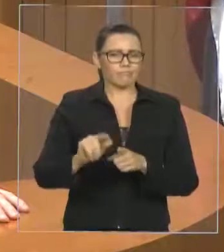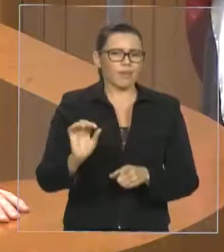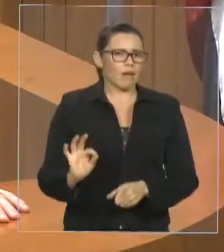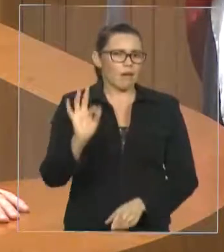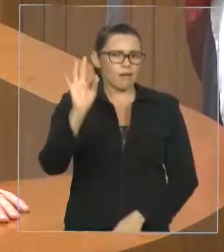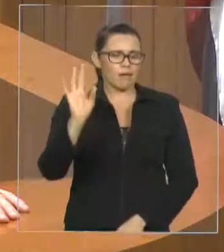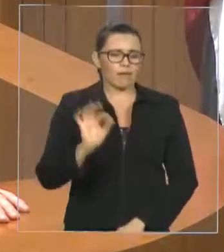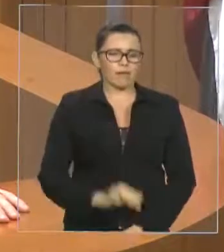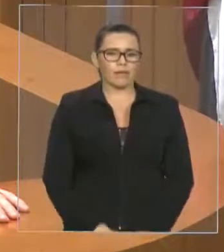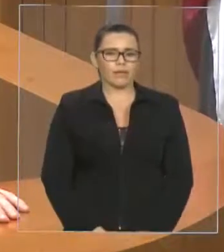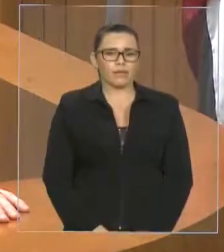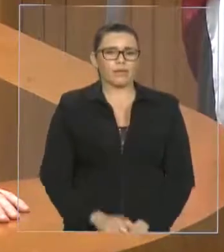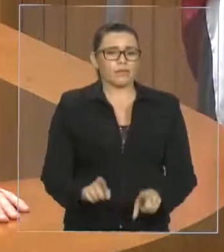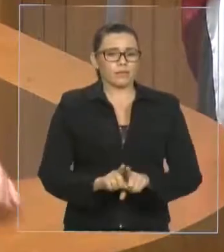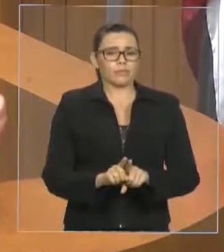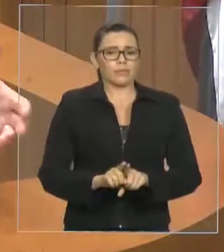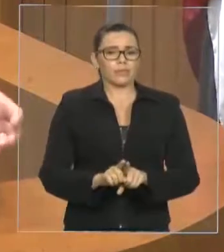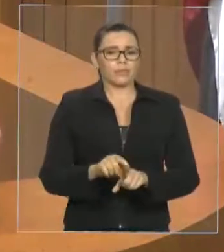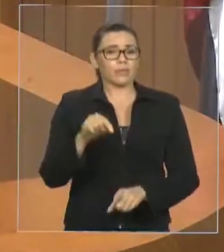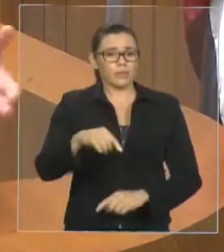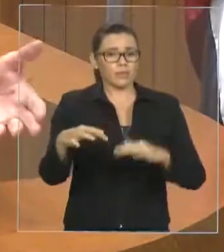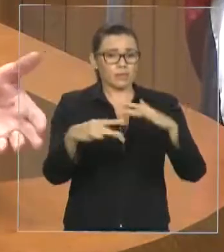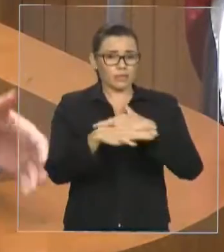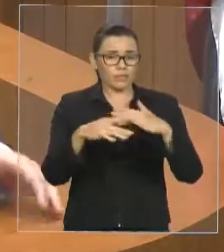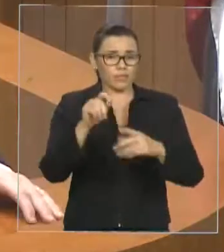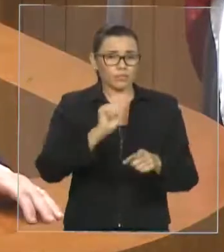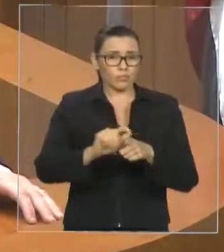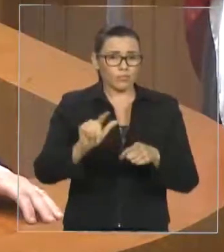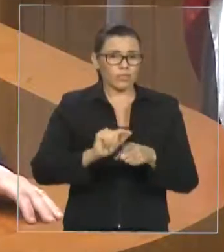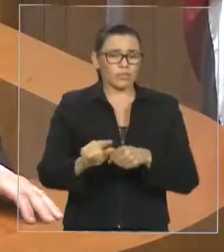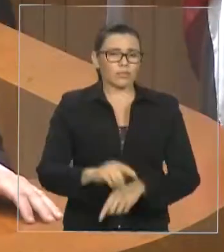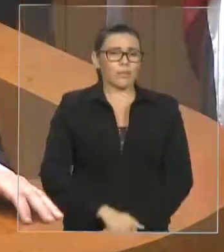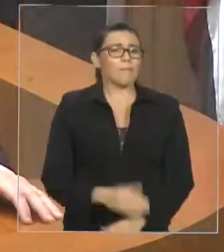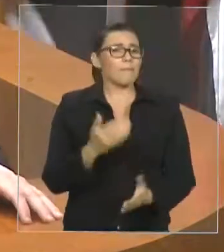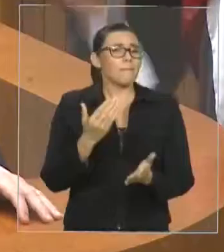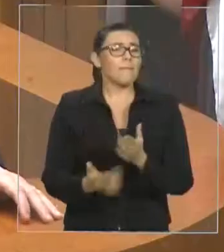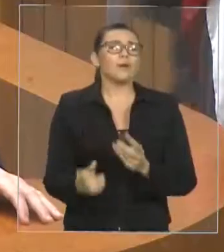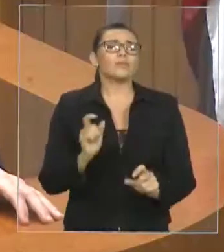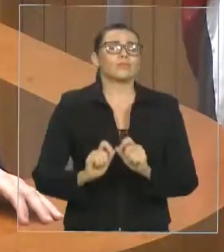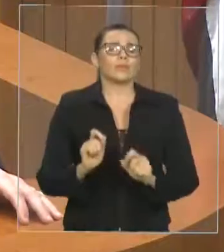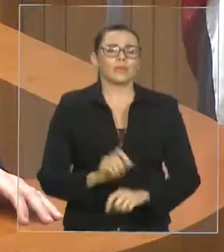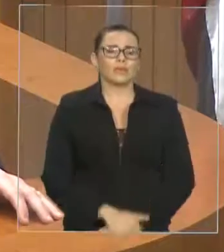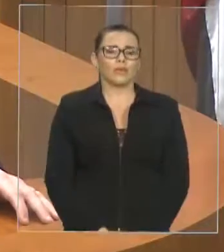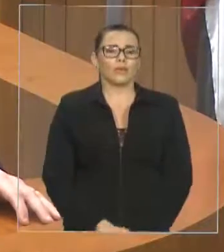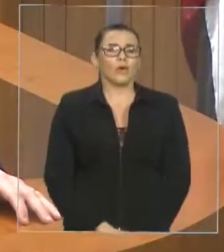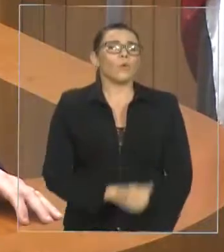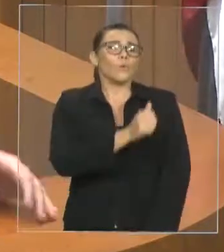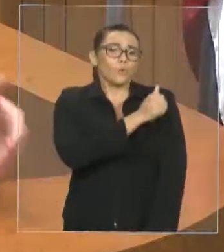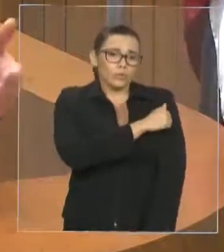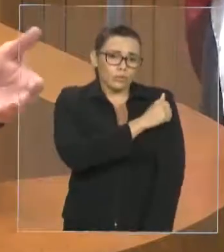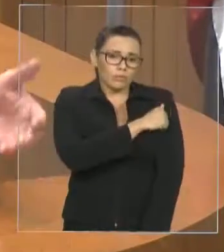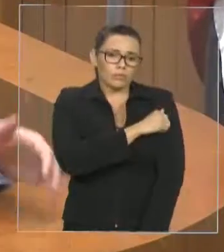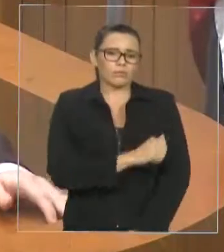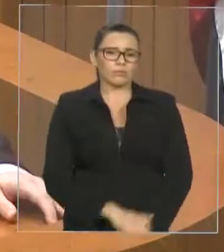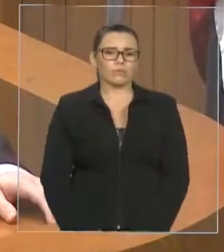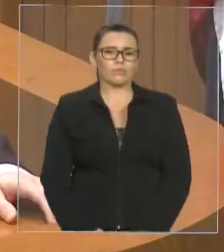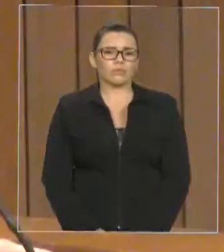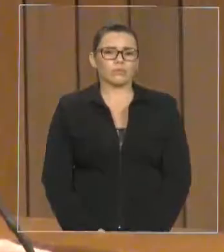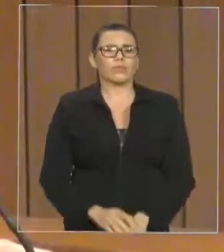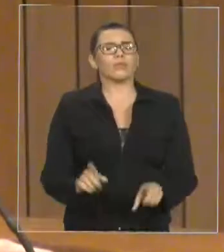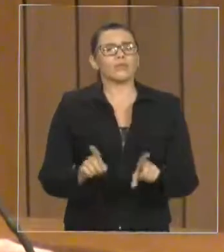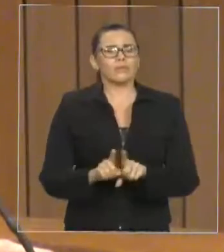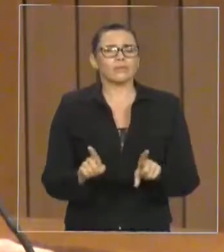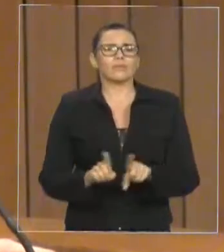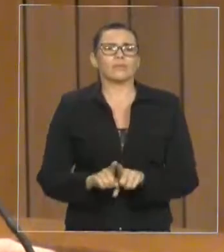a cidade perde não só os estudantes mas como as vantagens indiretas das